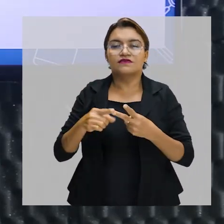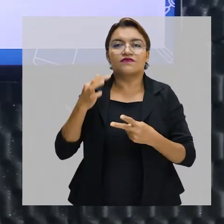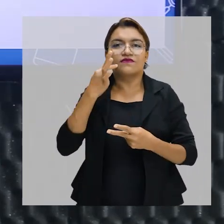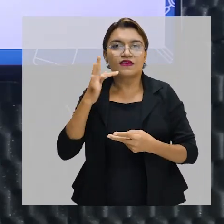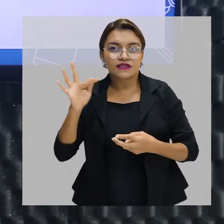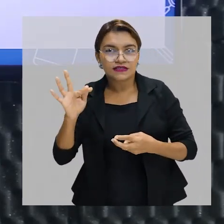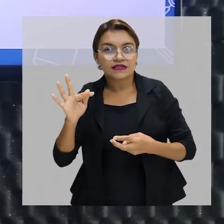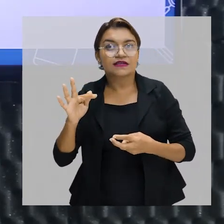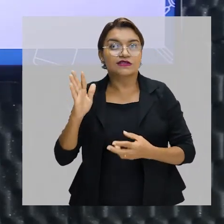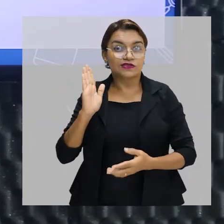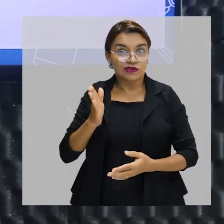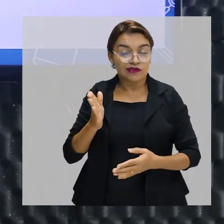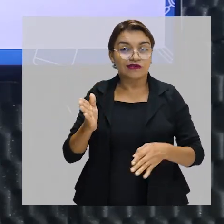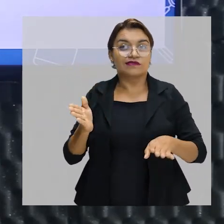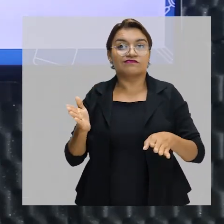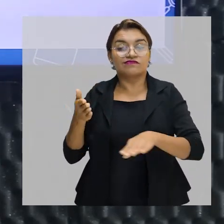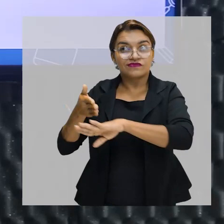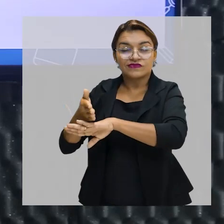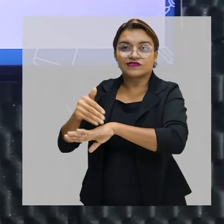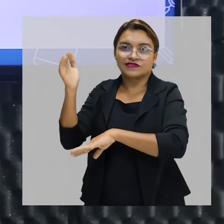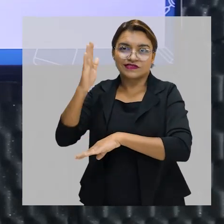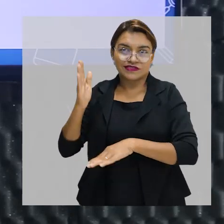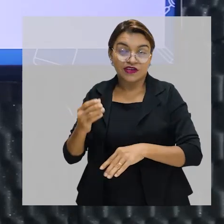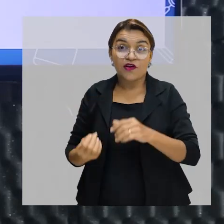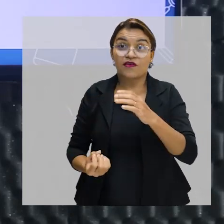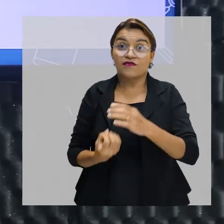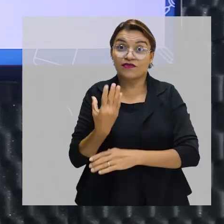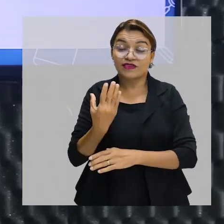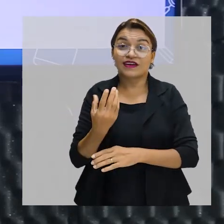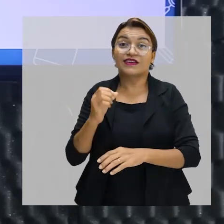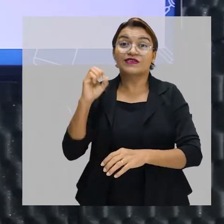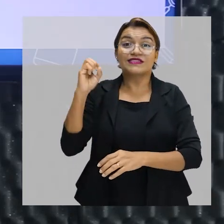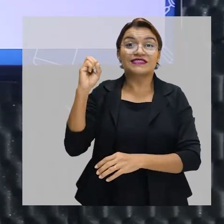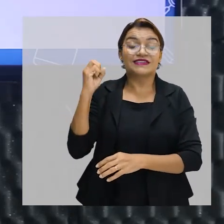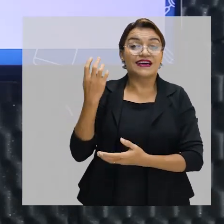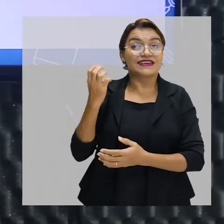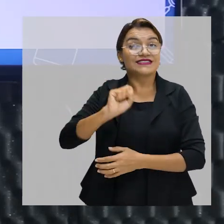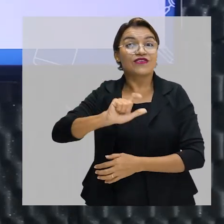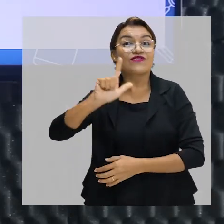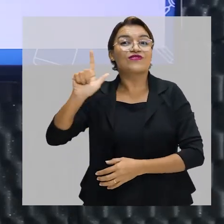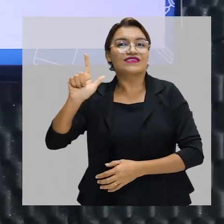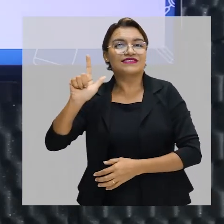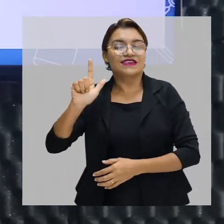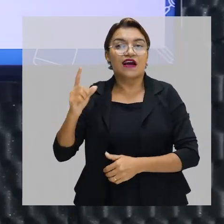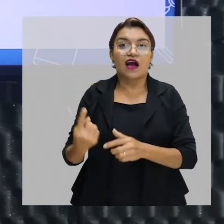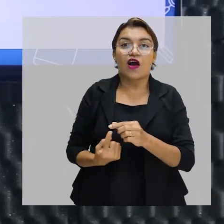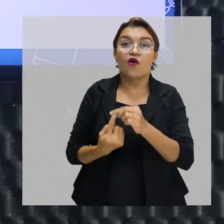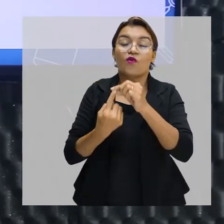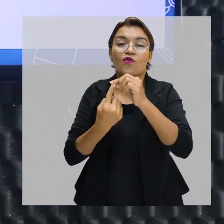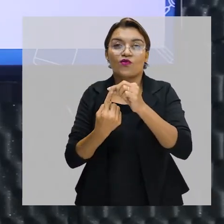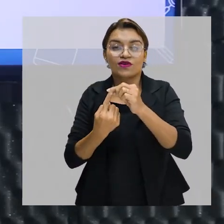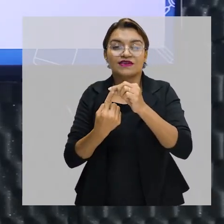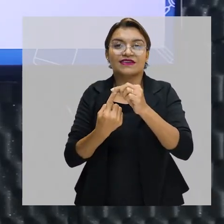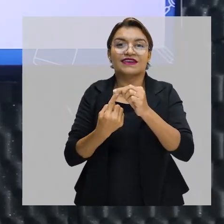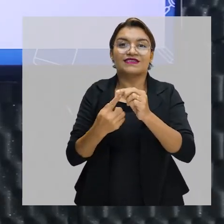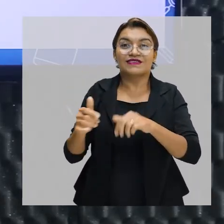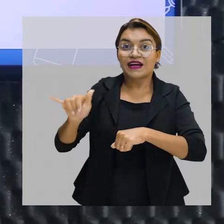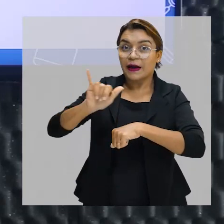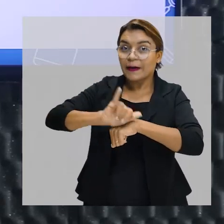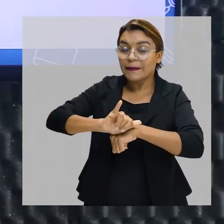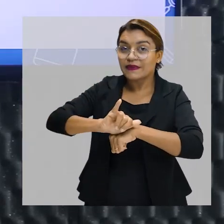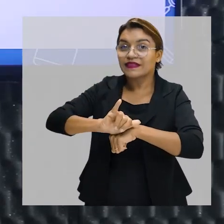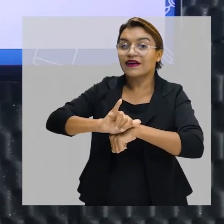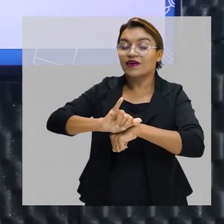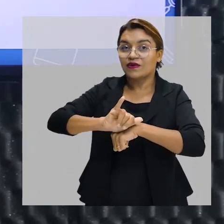que inclusive fundaram São Luís do Maranhão, a única capital brasileira que não é lusitana. Foi fundada